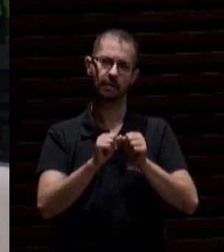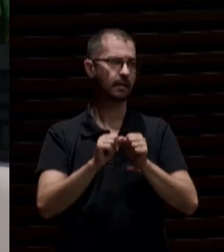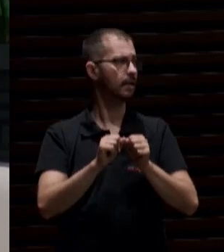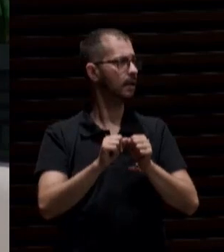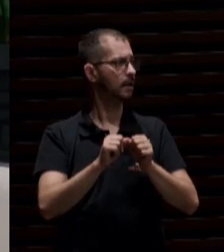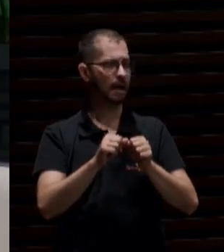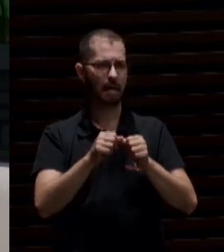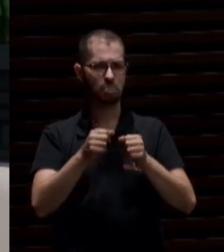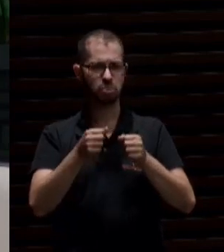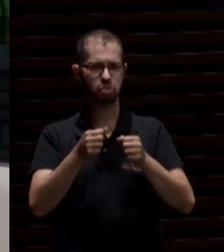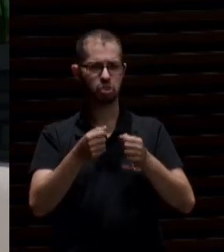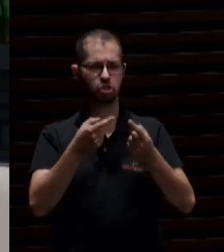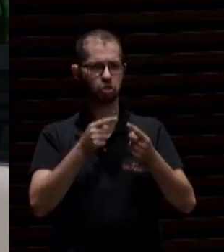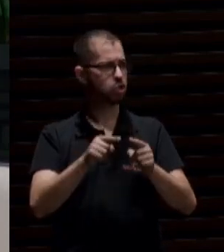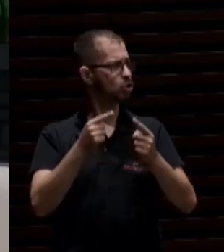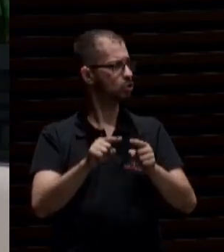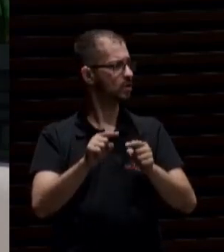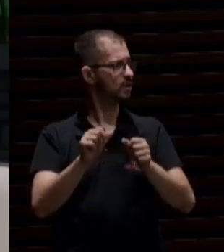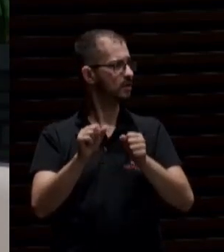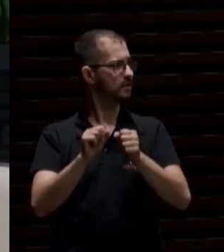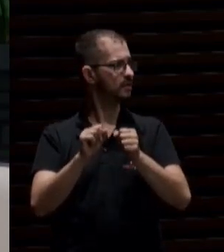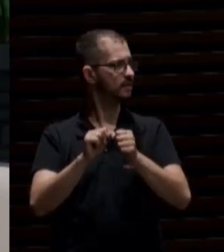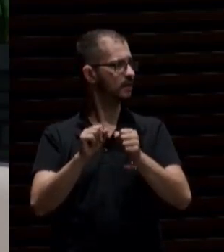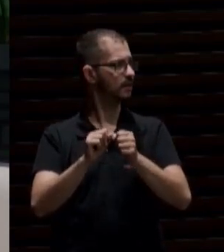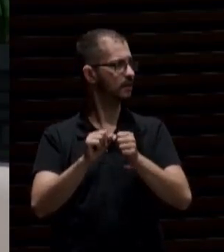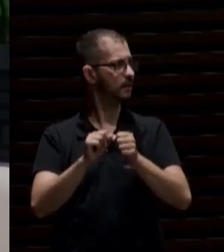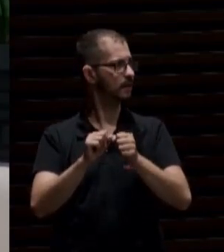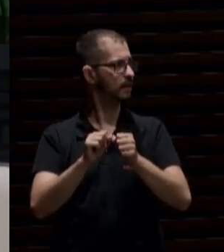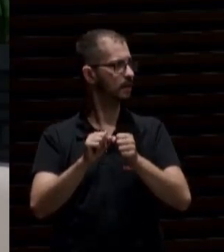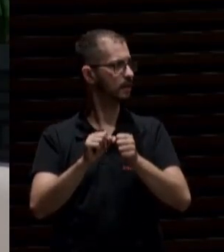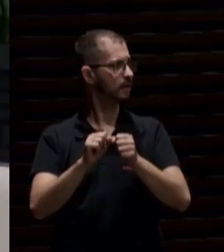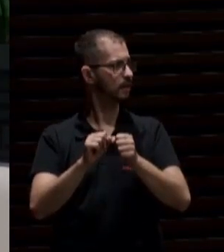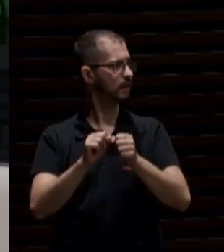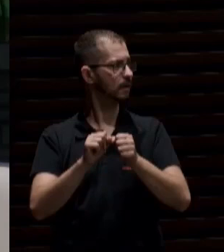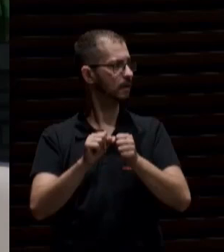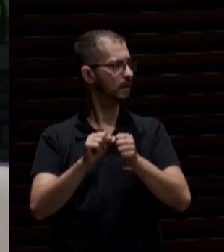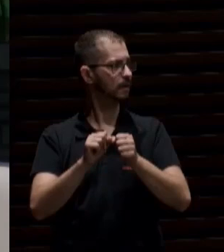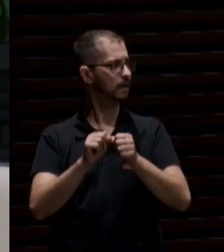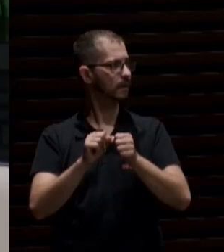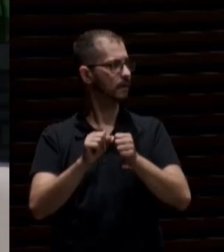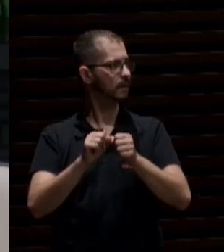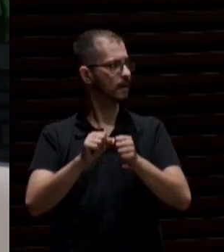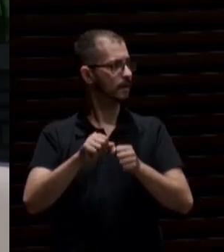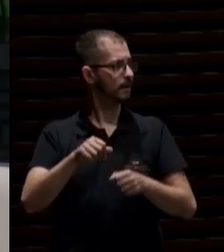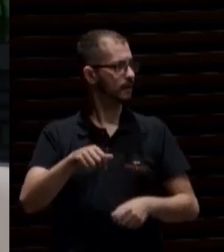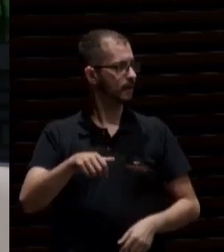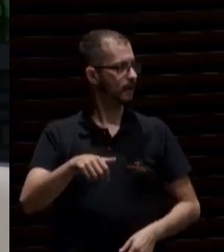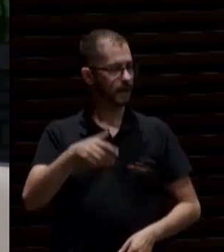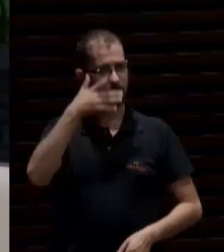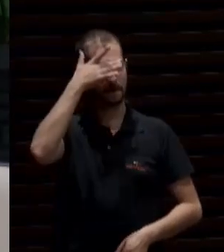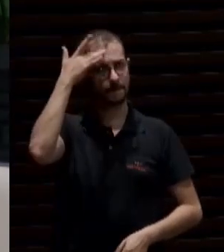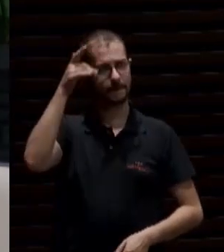pessoa e na extremidade dela você passa entre uma extremidade e outra na pessoa, você enfia uma estaca nela e a pessoa fica pendurada